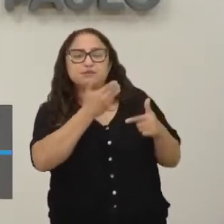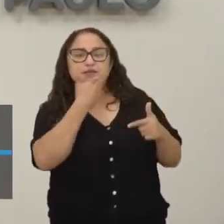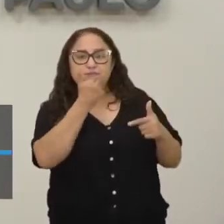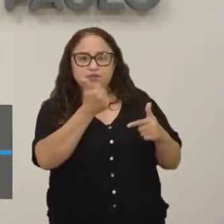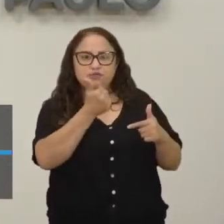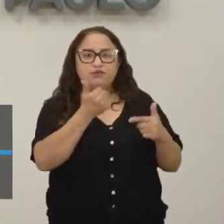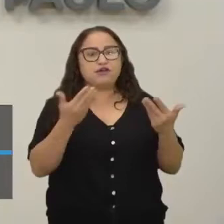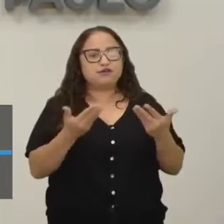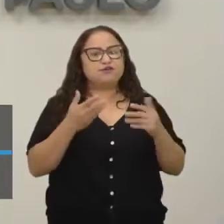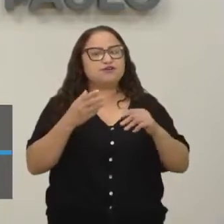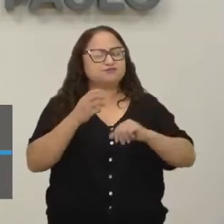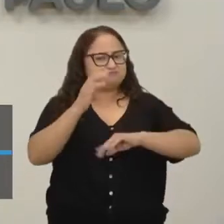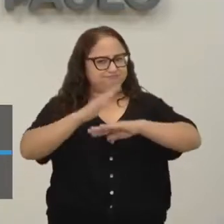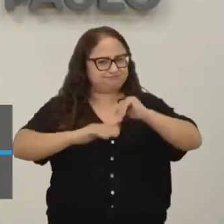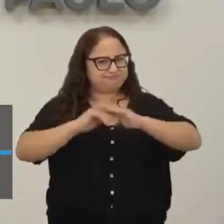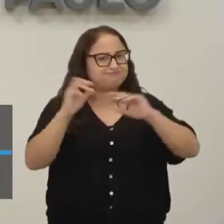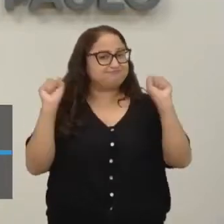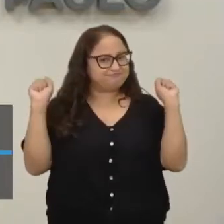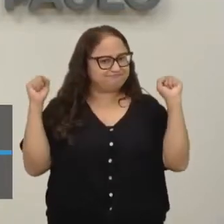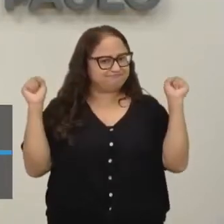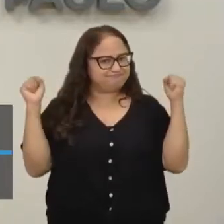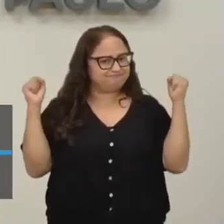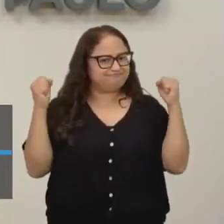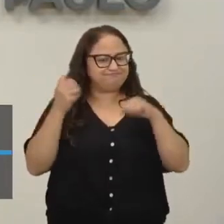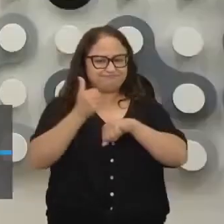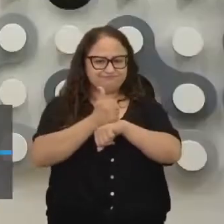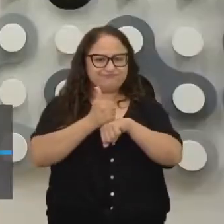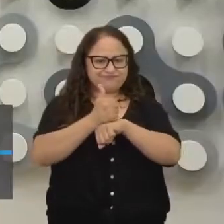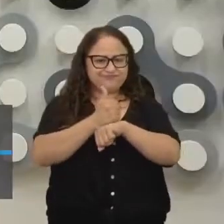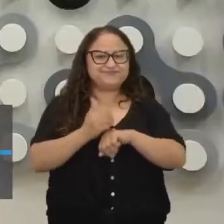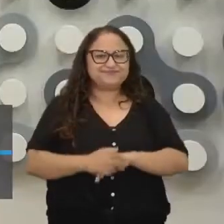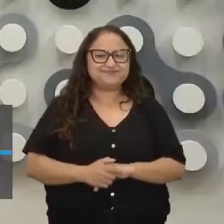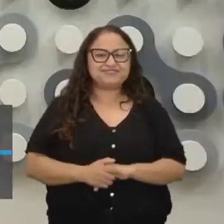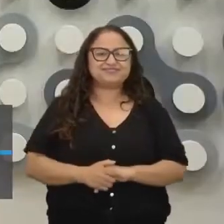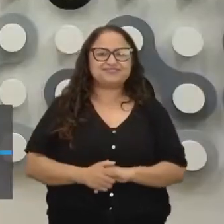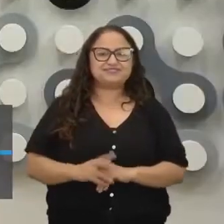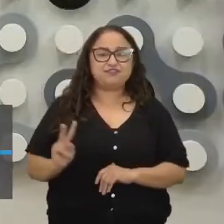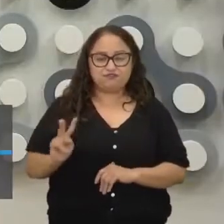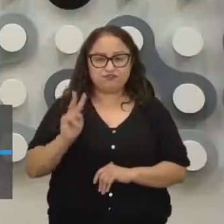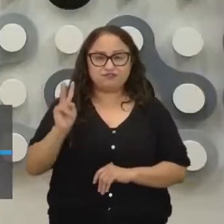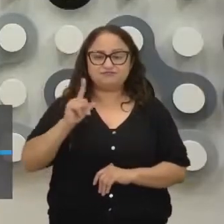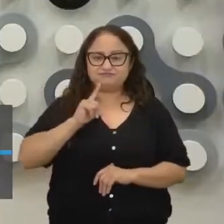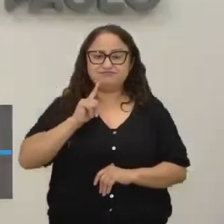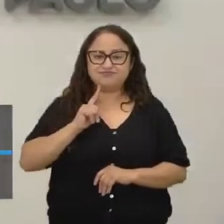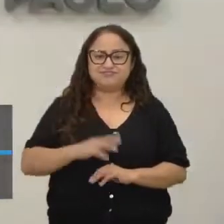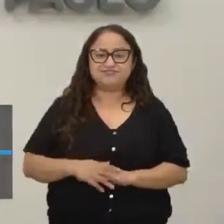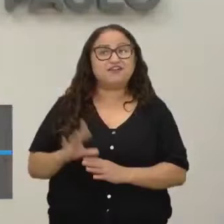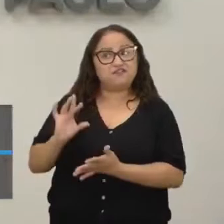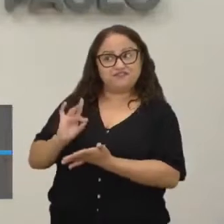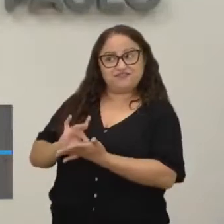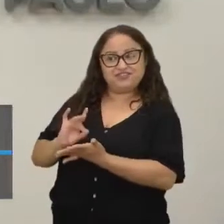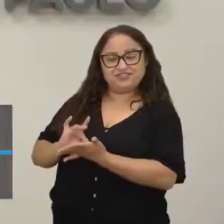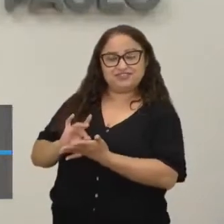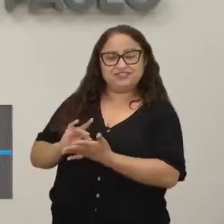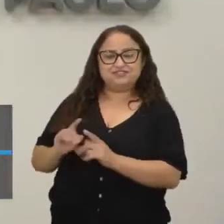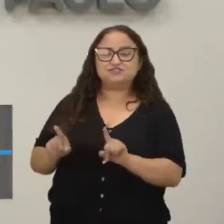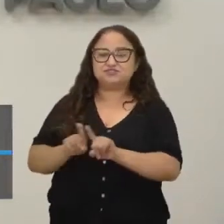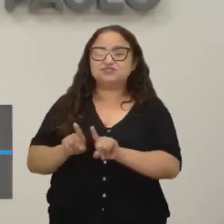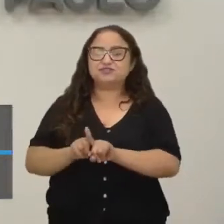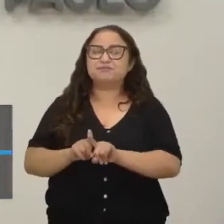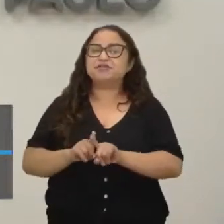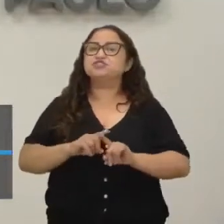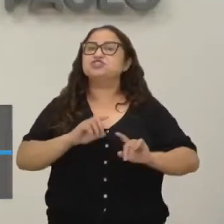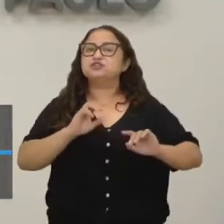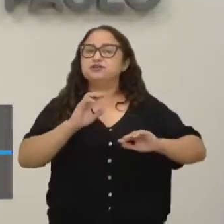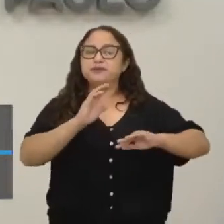educação física. Aí eu fiz gente. Né? Mas é verdade. Muito bom isso aí. Não, é sério. E ainda mais em questão de exercício